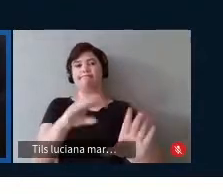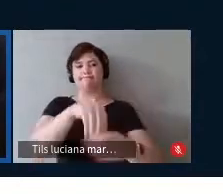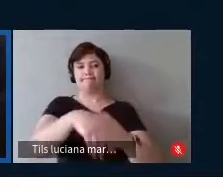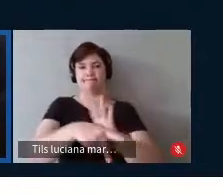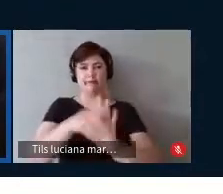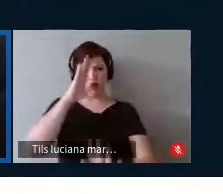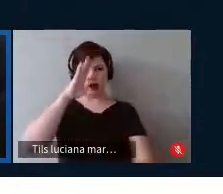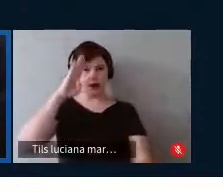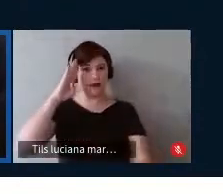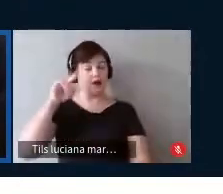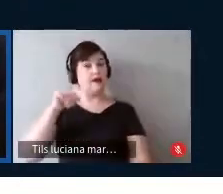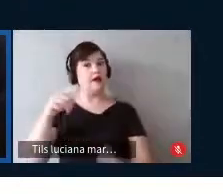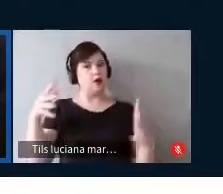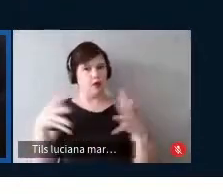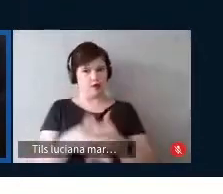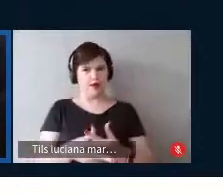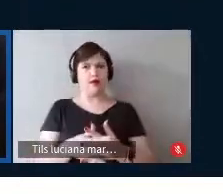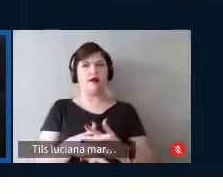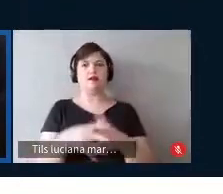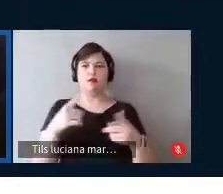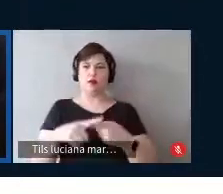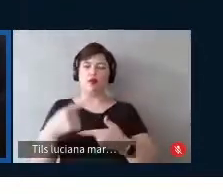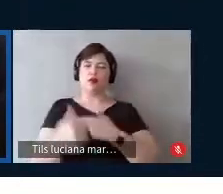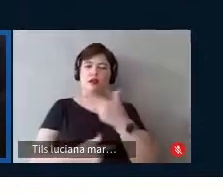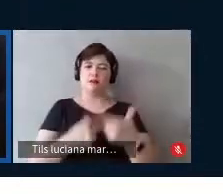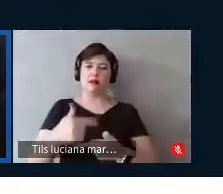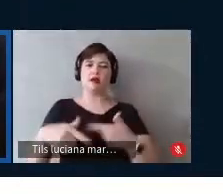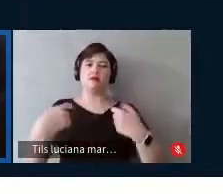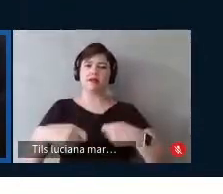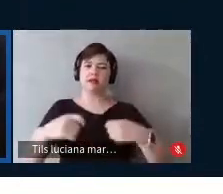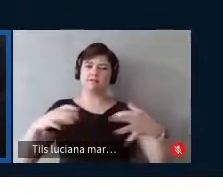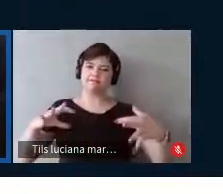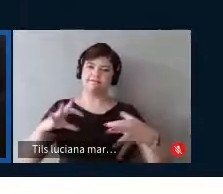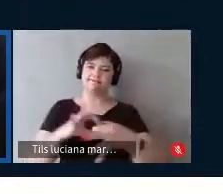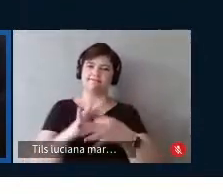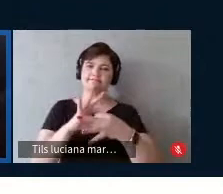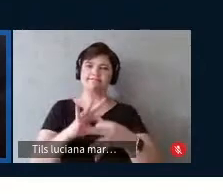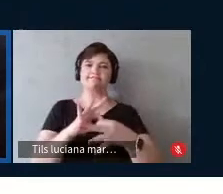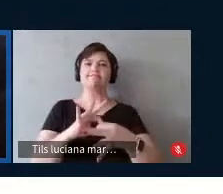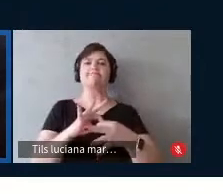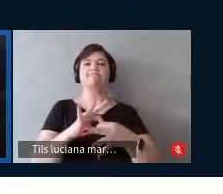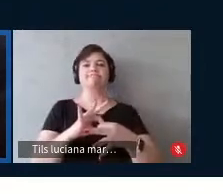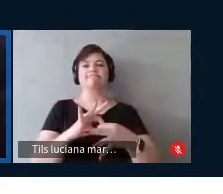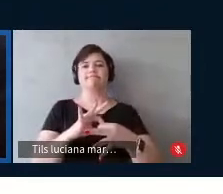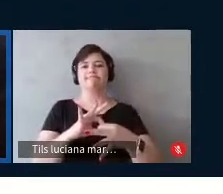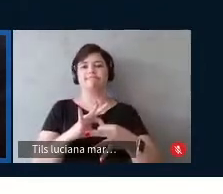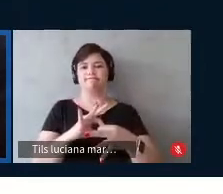É muito complexo isso. É um trabalho que tem que ser ancorado de maneira muito sólida no,